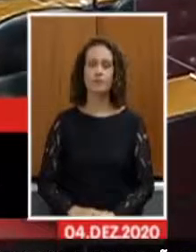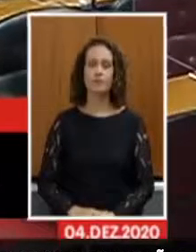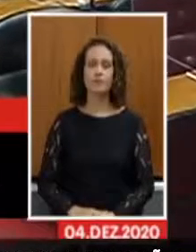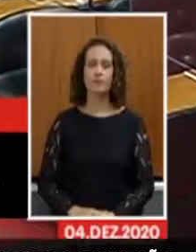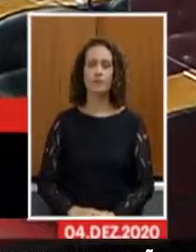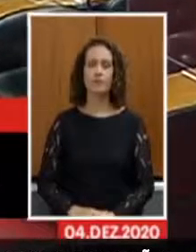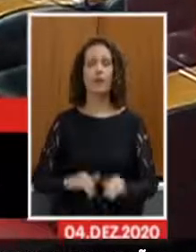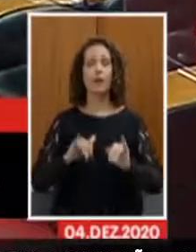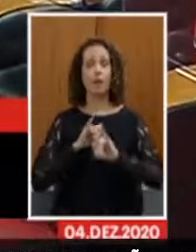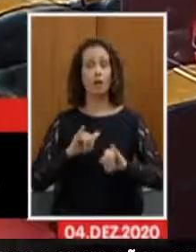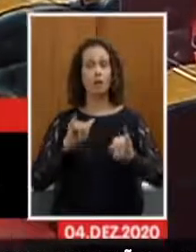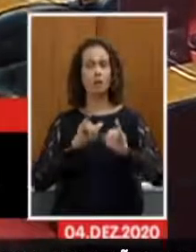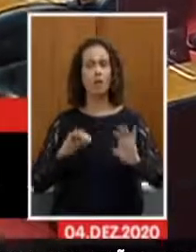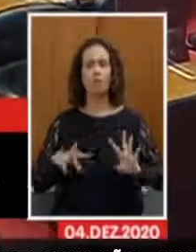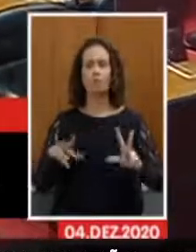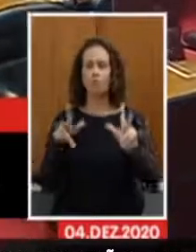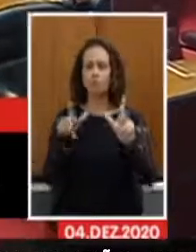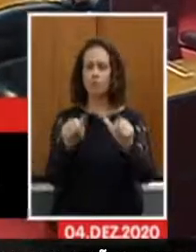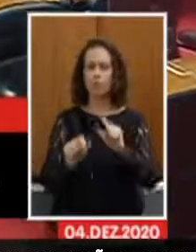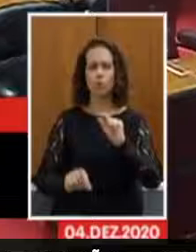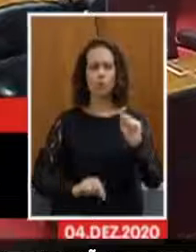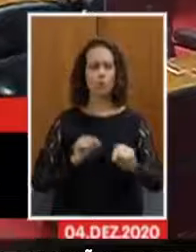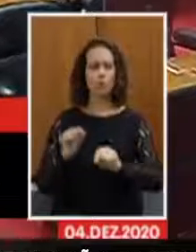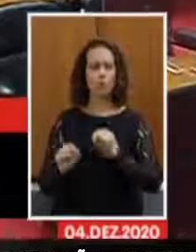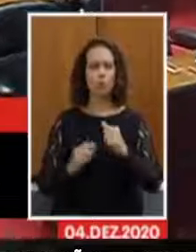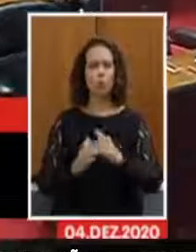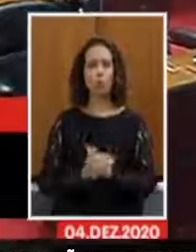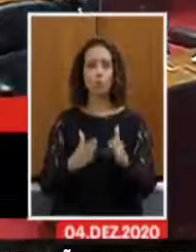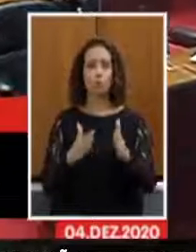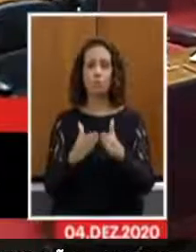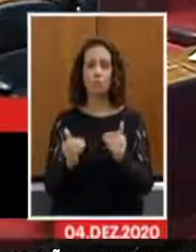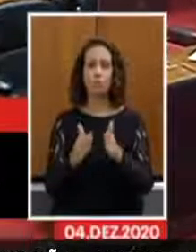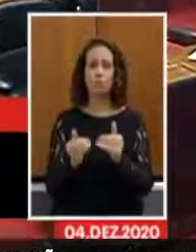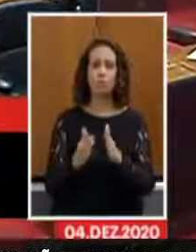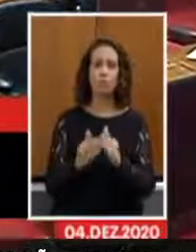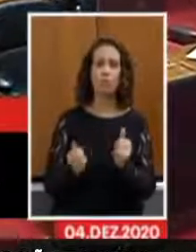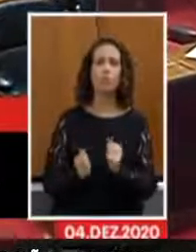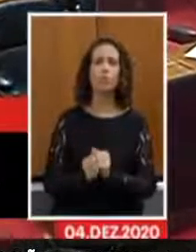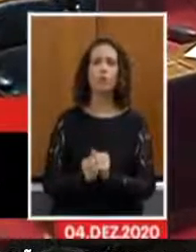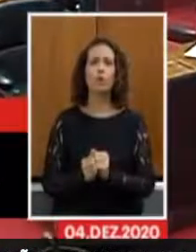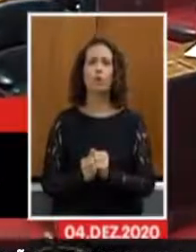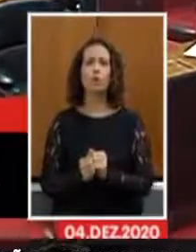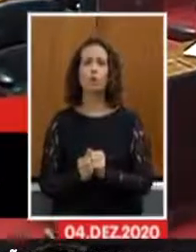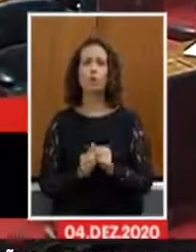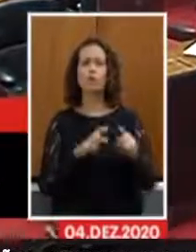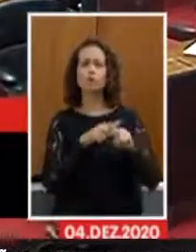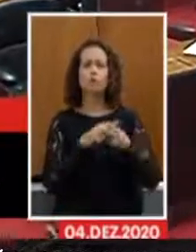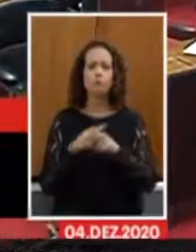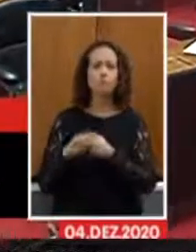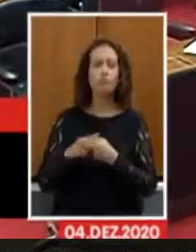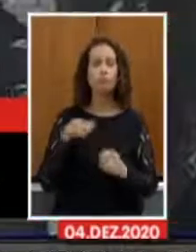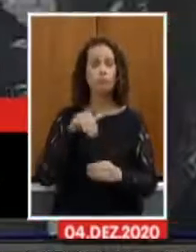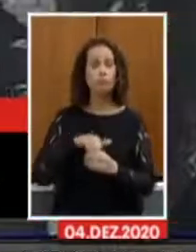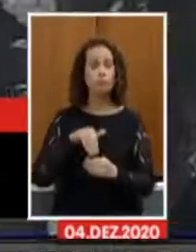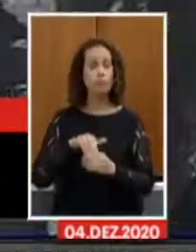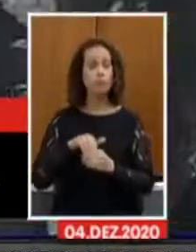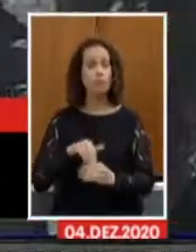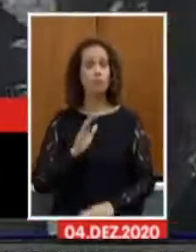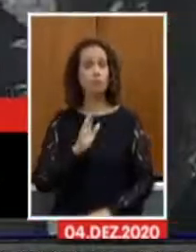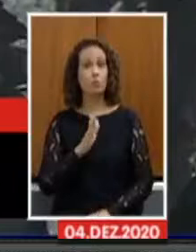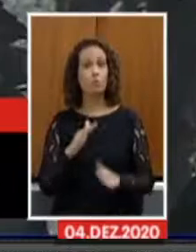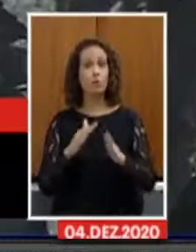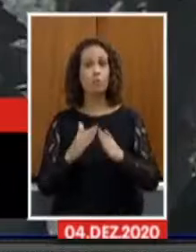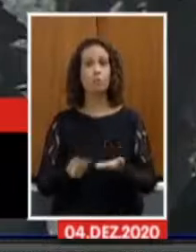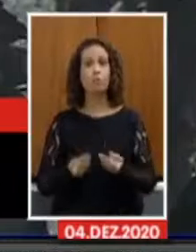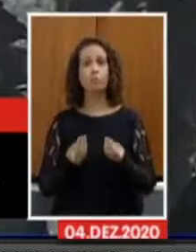Informo as deputadas e os deputados que a solicitação de retificação de votação que foi encaminhado e que está sendo